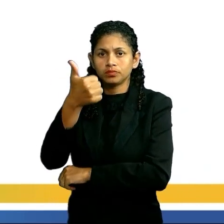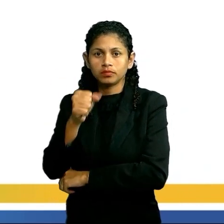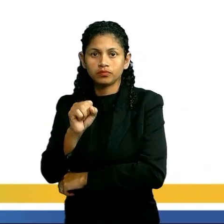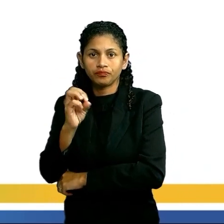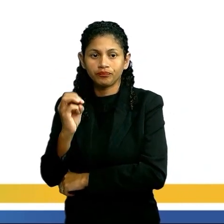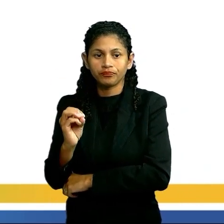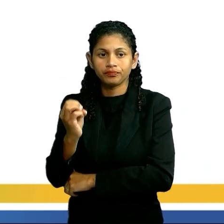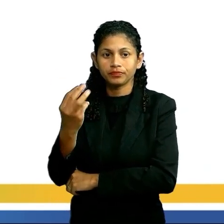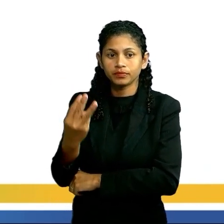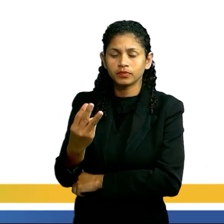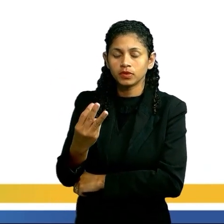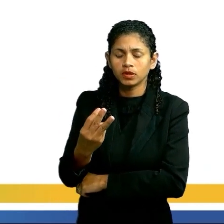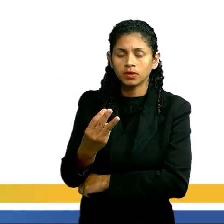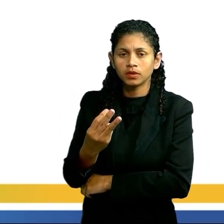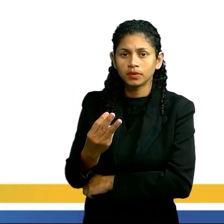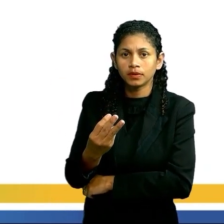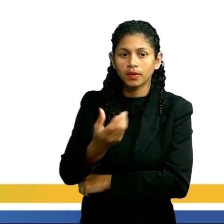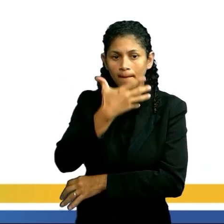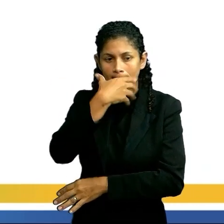farmacêutico alemão